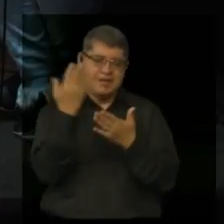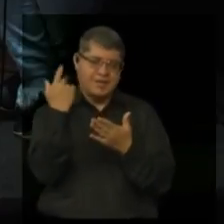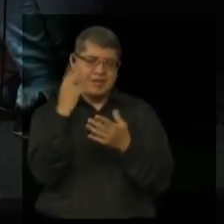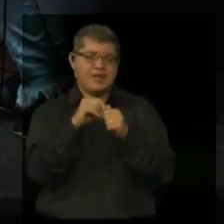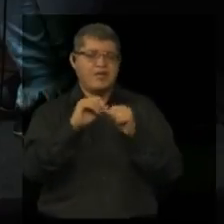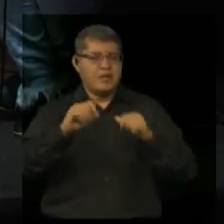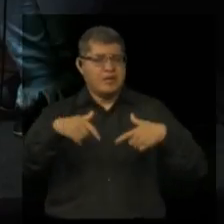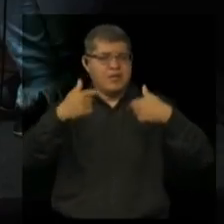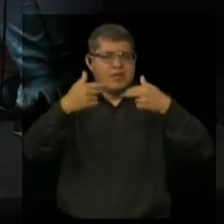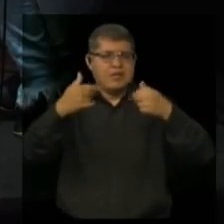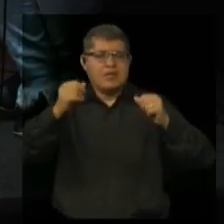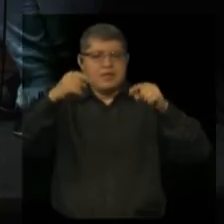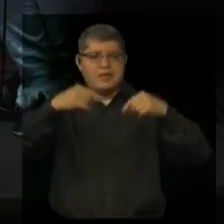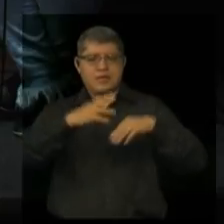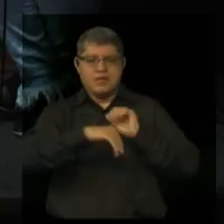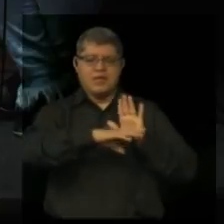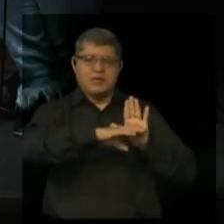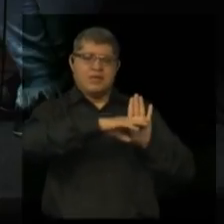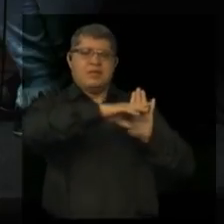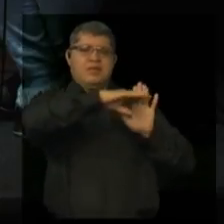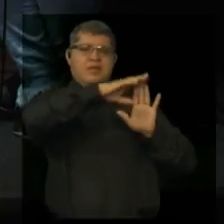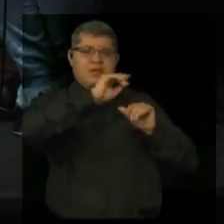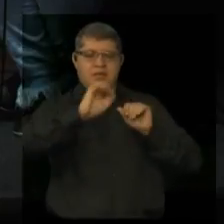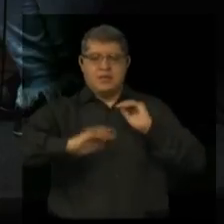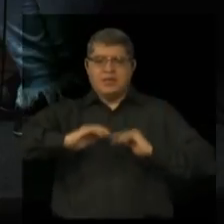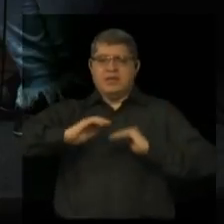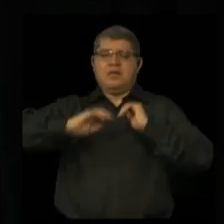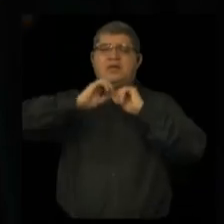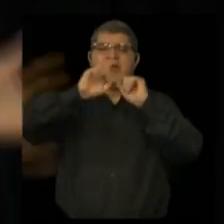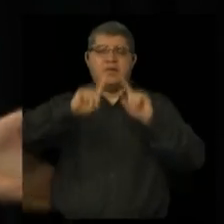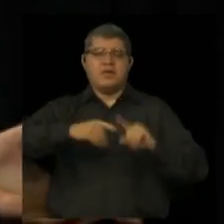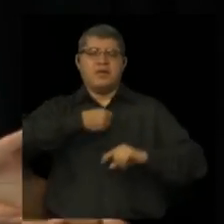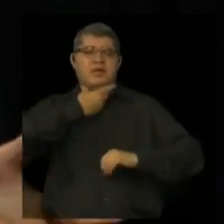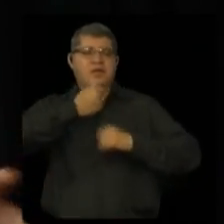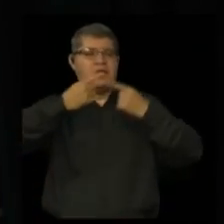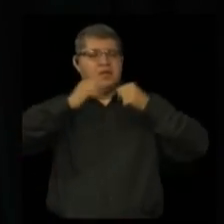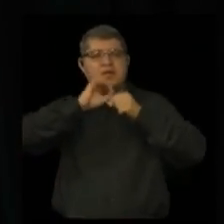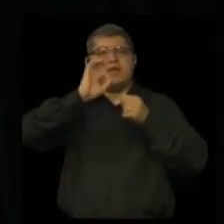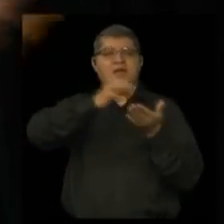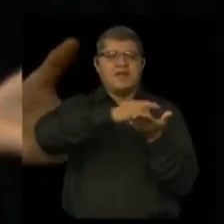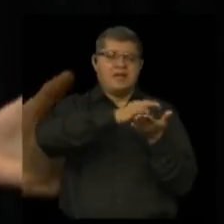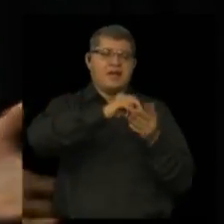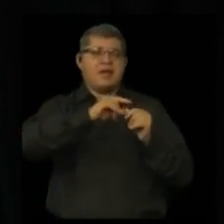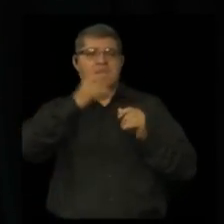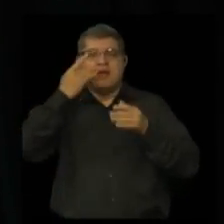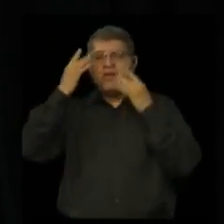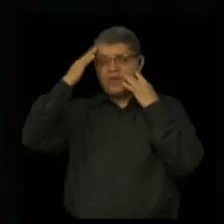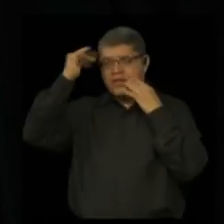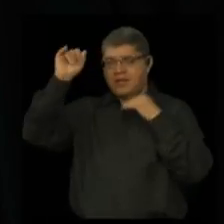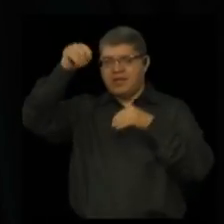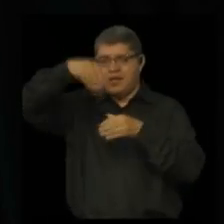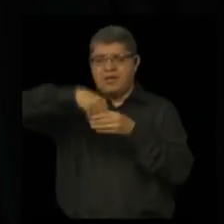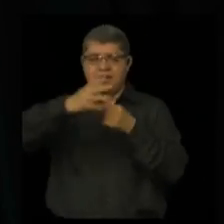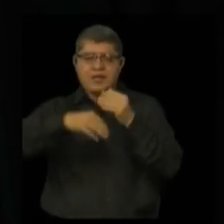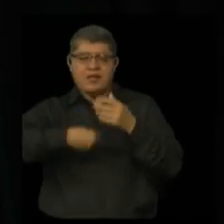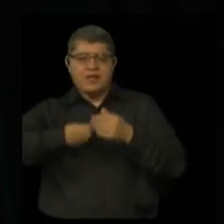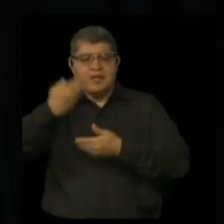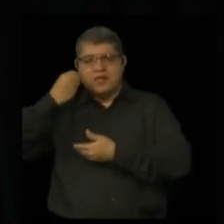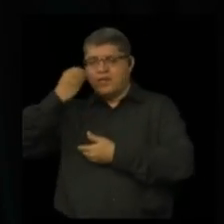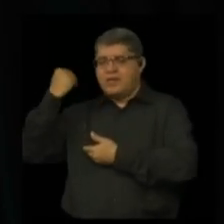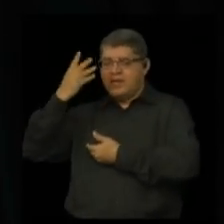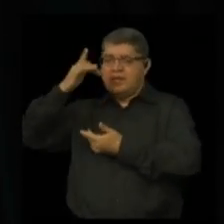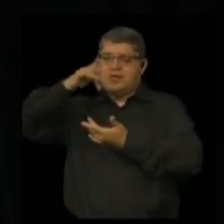dos desafios de uma carreira musical para quem já é poeta, para quem já é escritor, cineasta, como você que já tem uma carreira artística